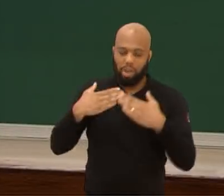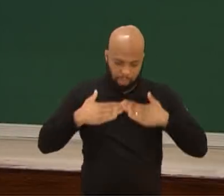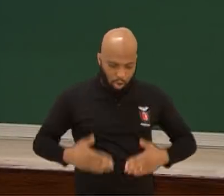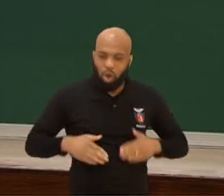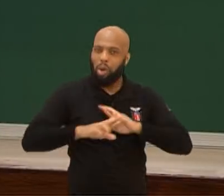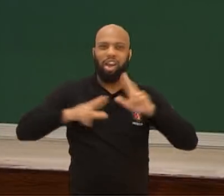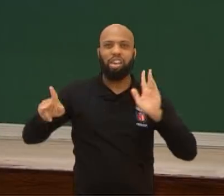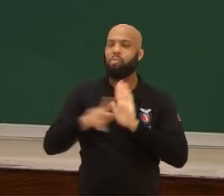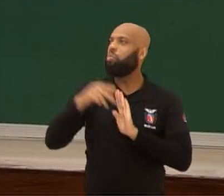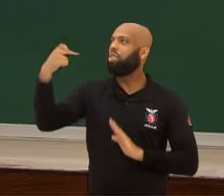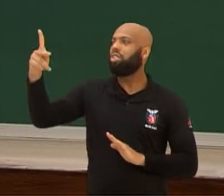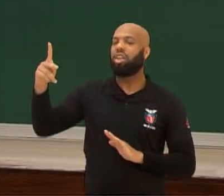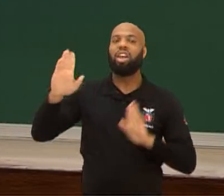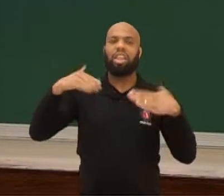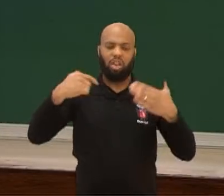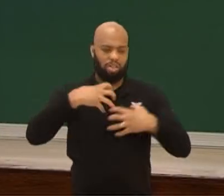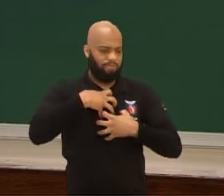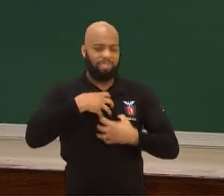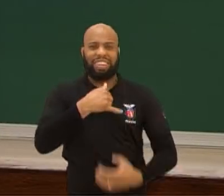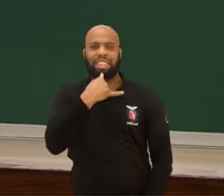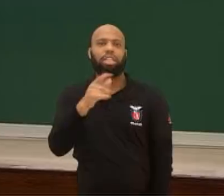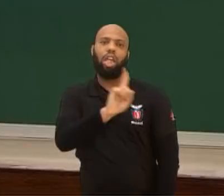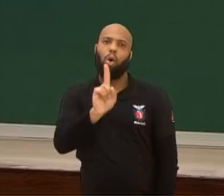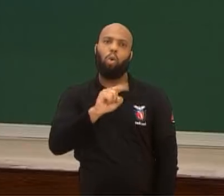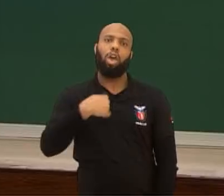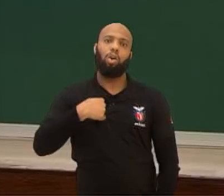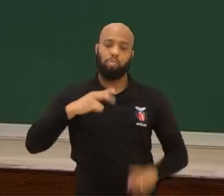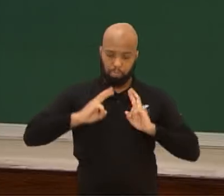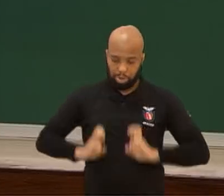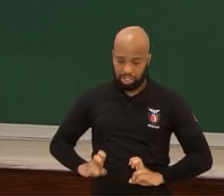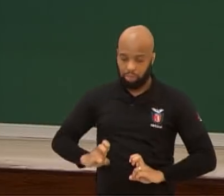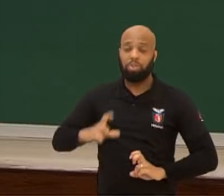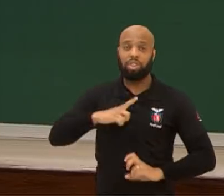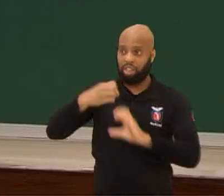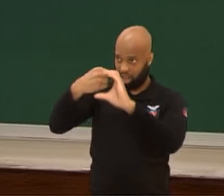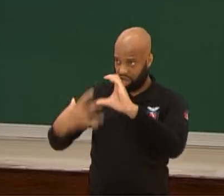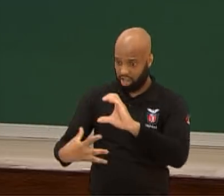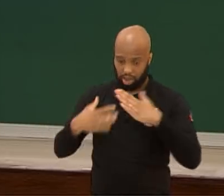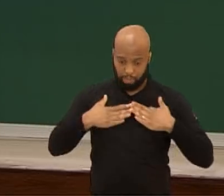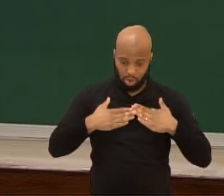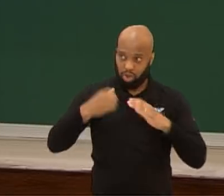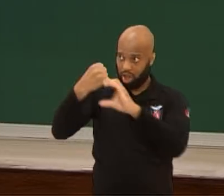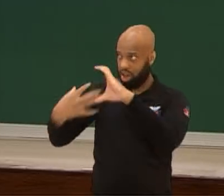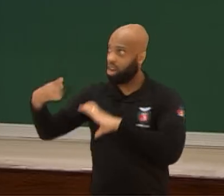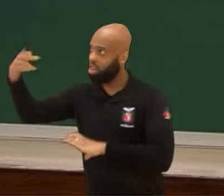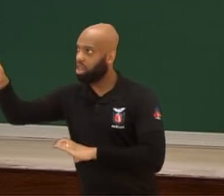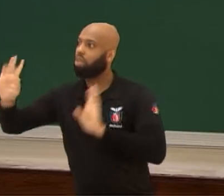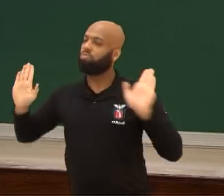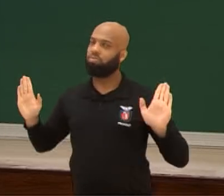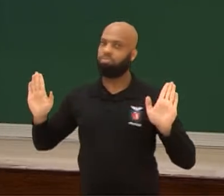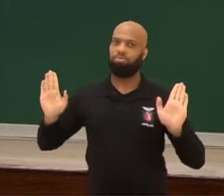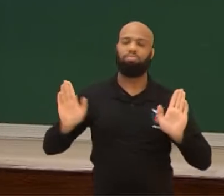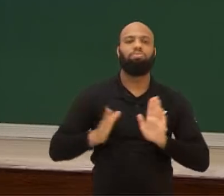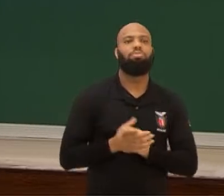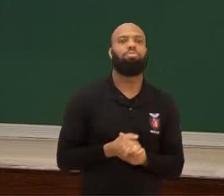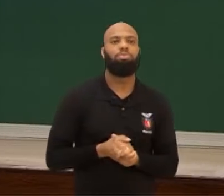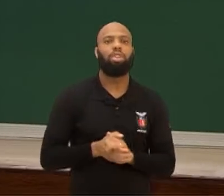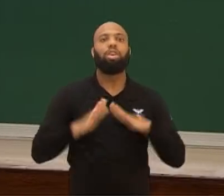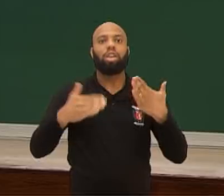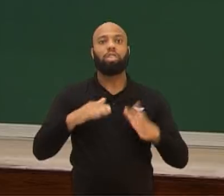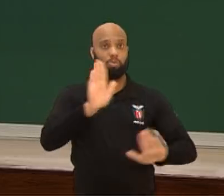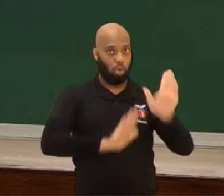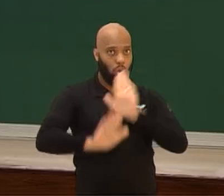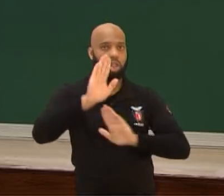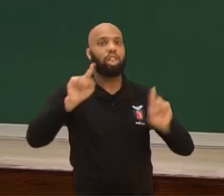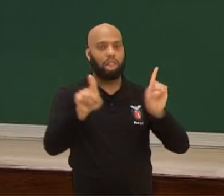ela tem, isso não pode me deixar triste, eu preciso reconhecer que são características diferentes e valorizar essa característica. Então, é um